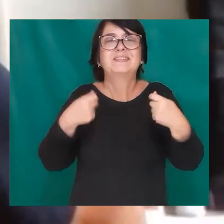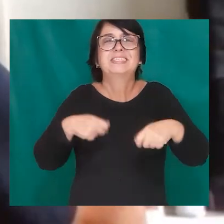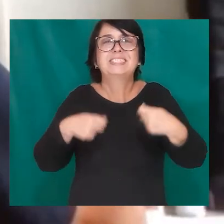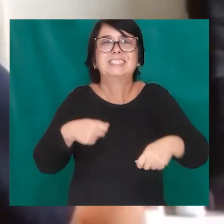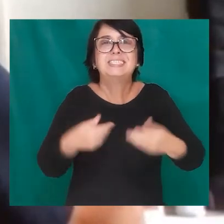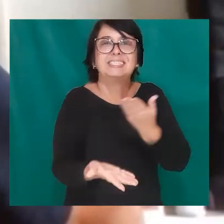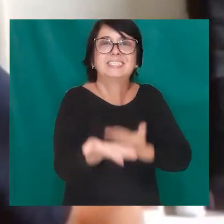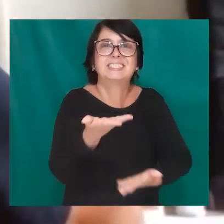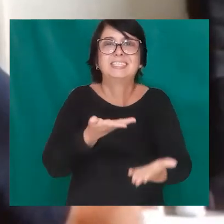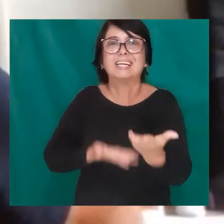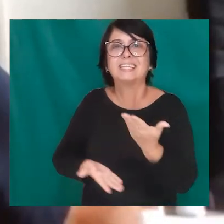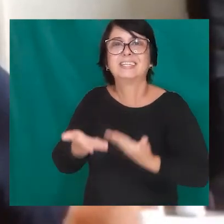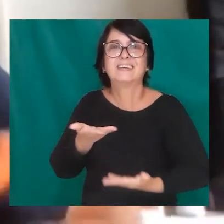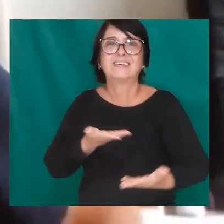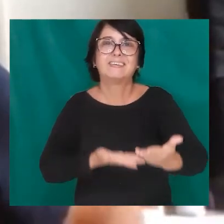entendeu?